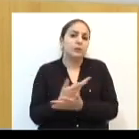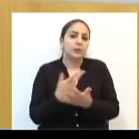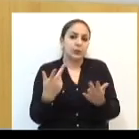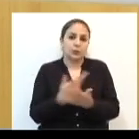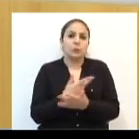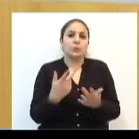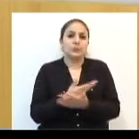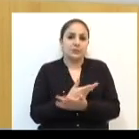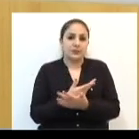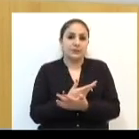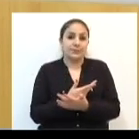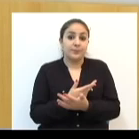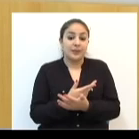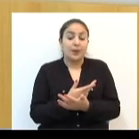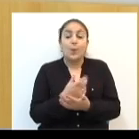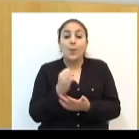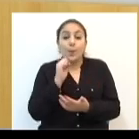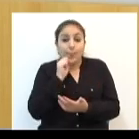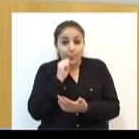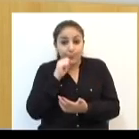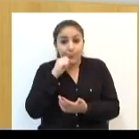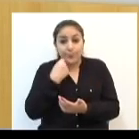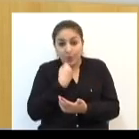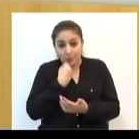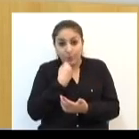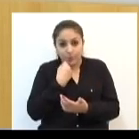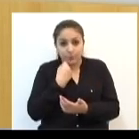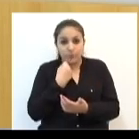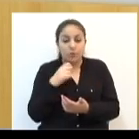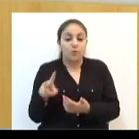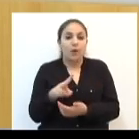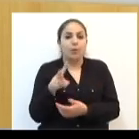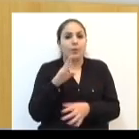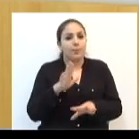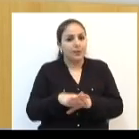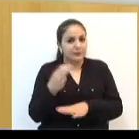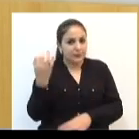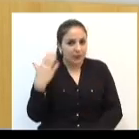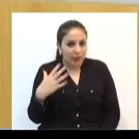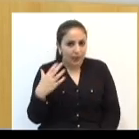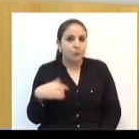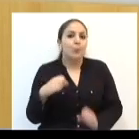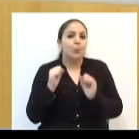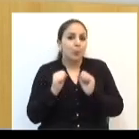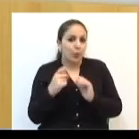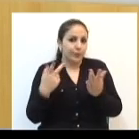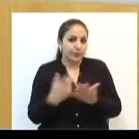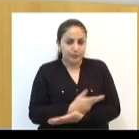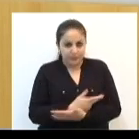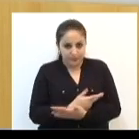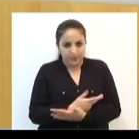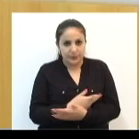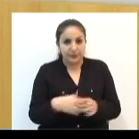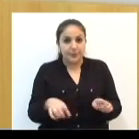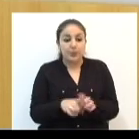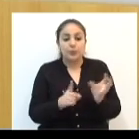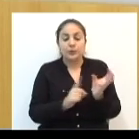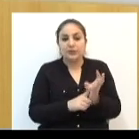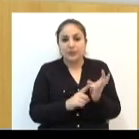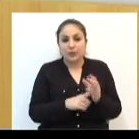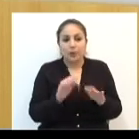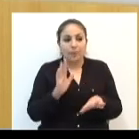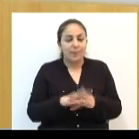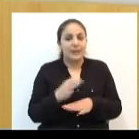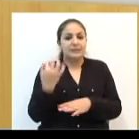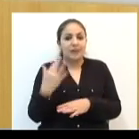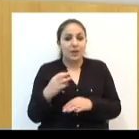do preço do pão, porque o trigo ficou um pouco mais caro, e quando a gente tem uma safra nacional que fica devendo, a gente tem